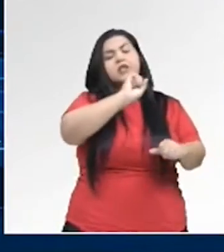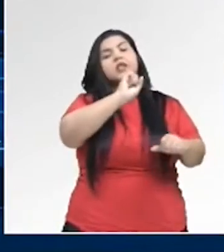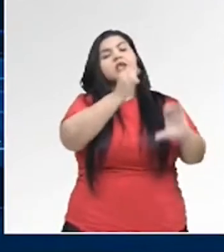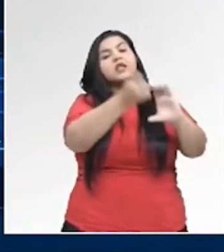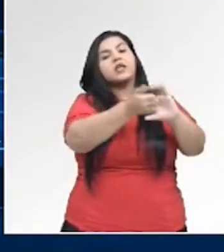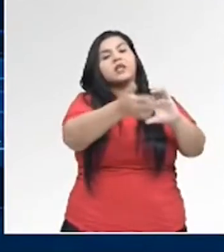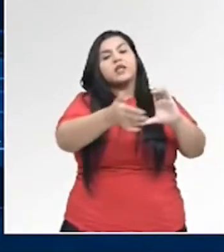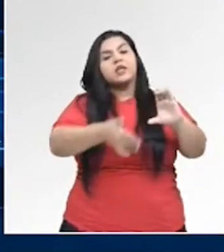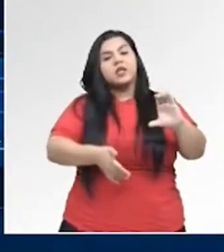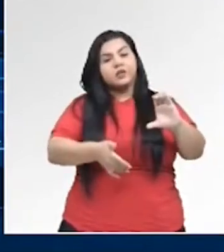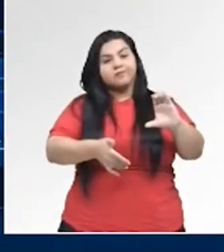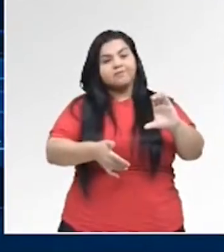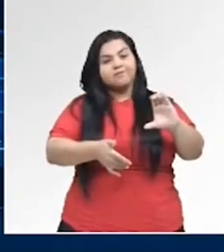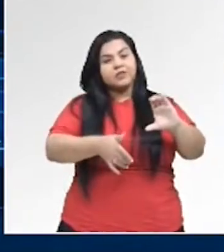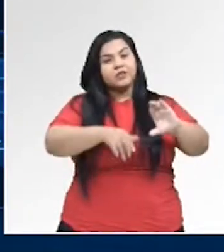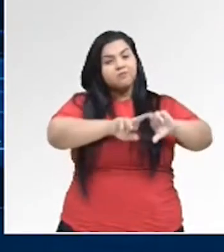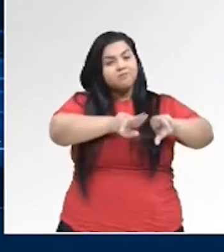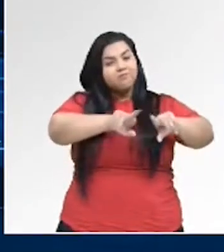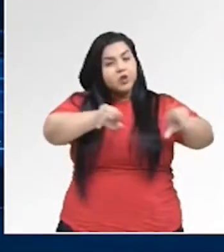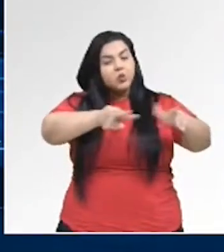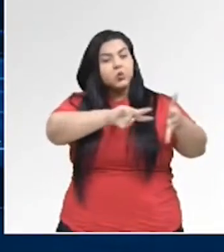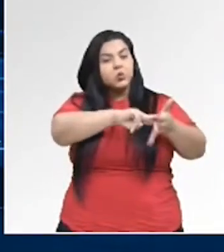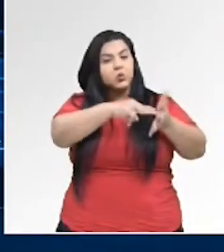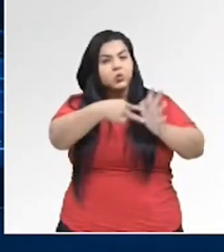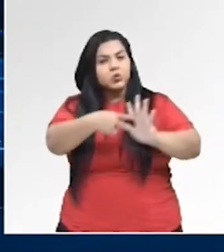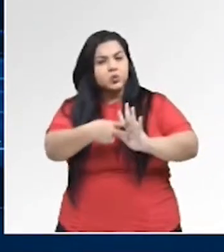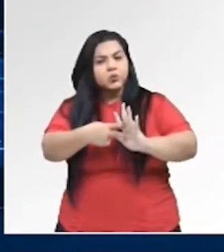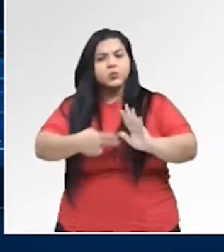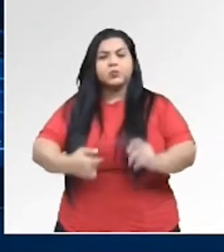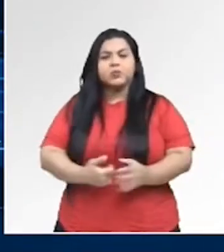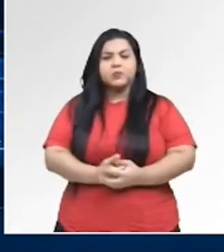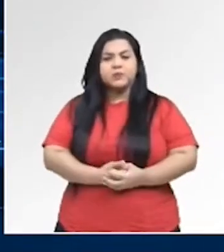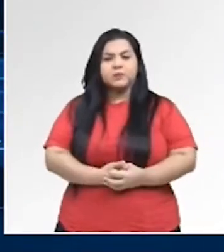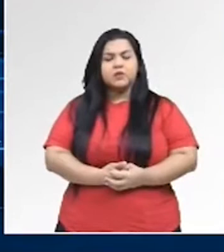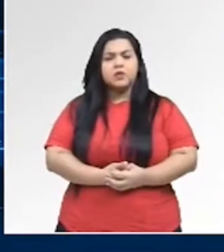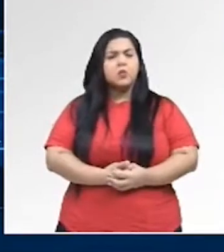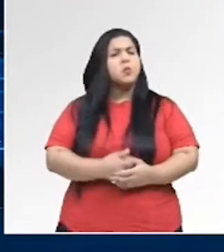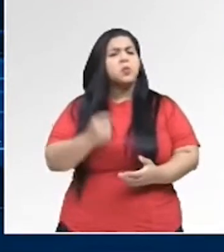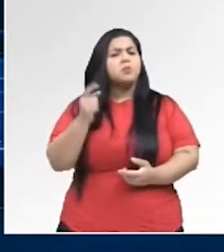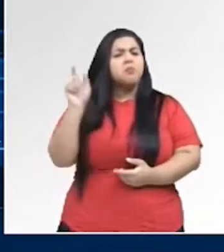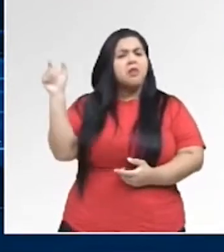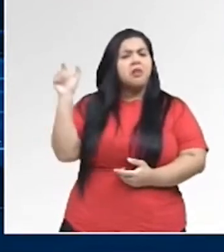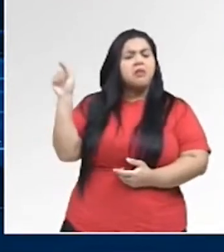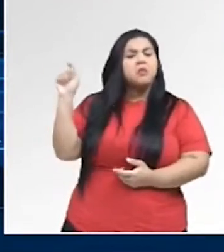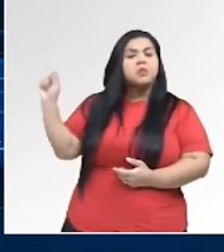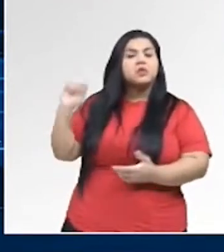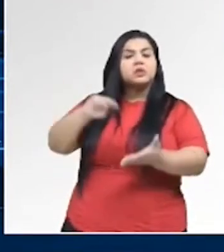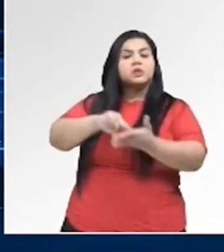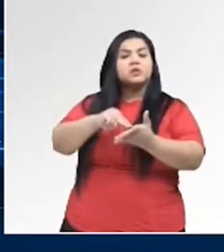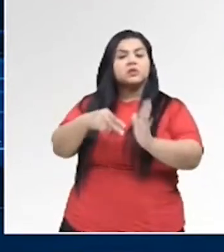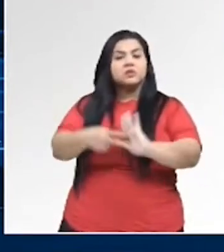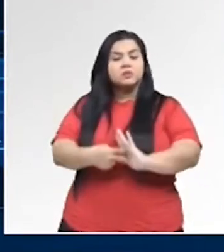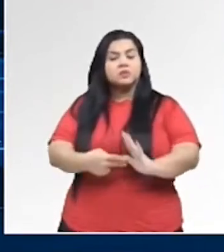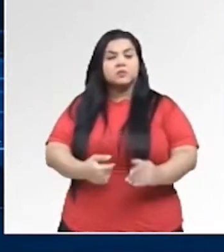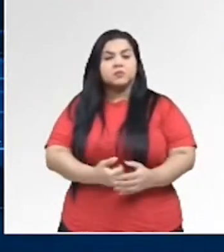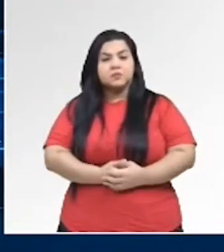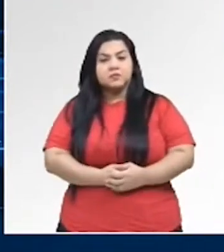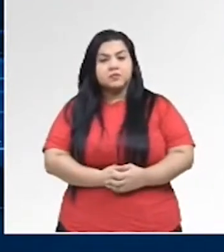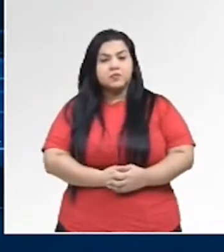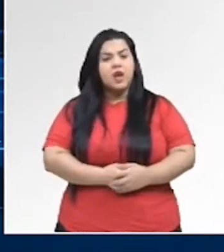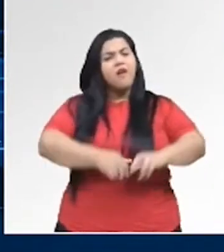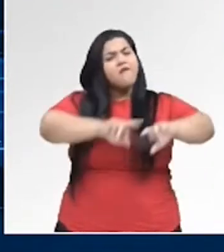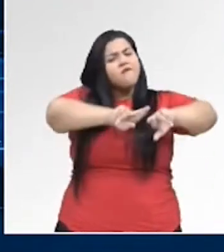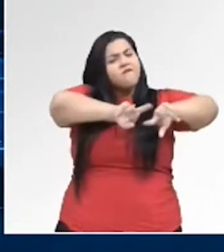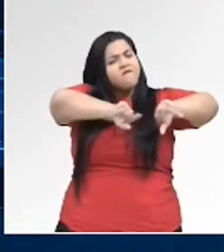caracterizada por sua plurissignificação. O que é plurissignificação, né?